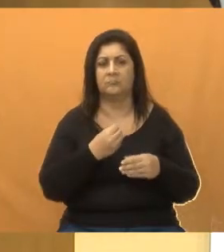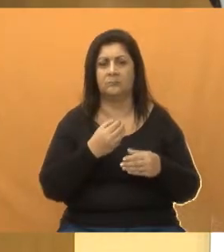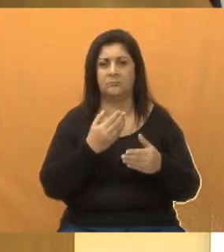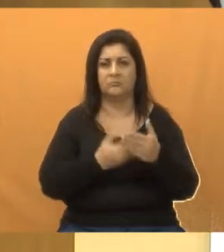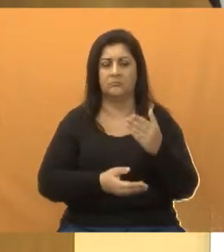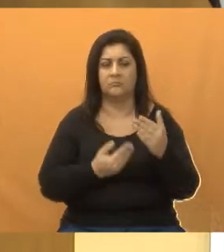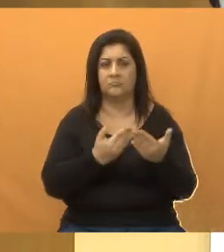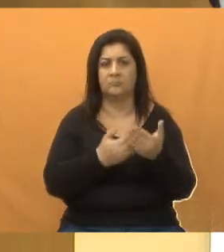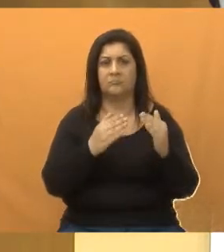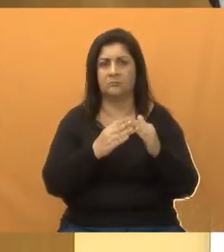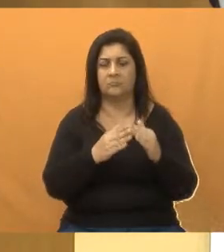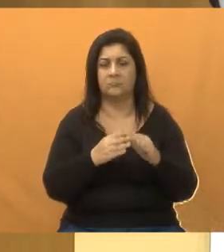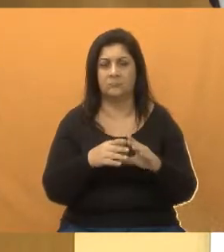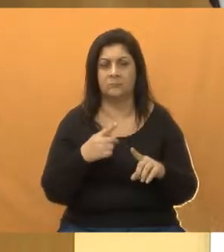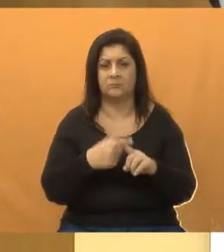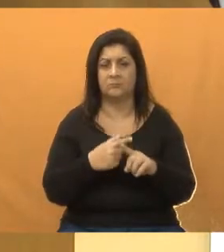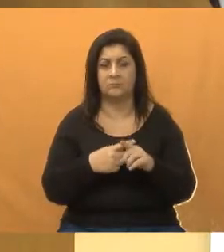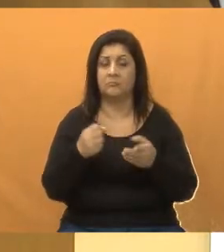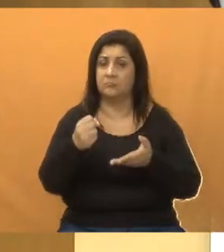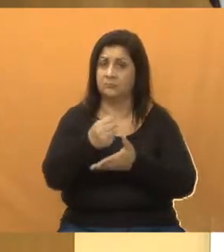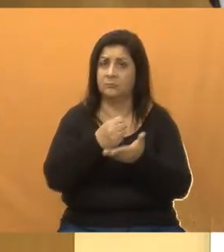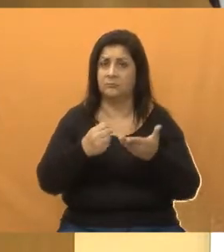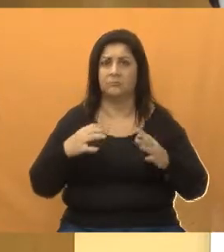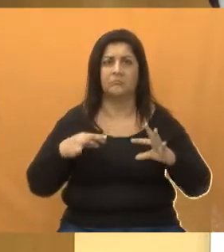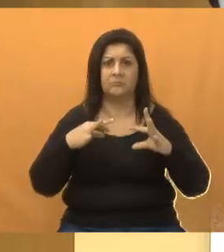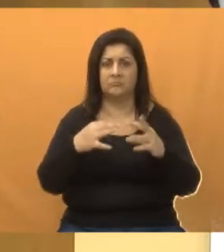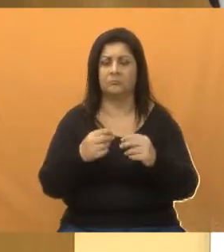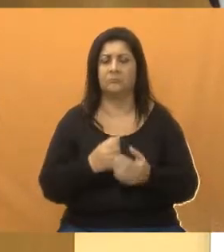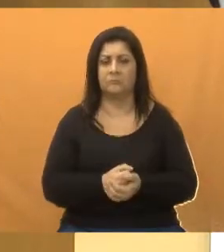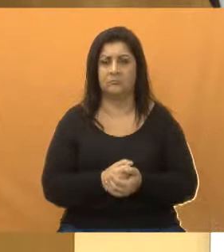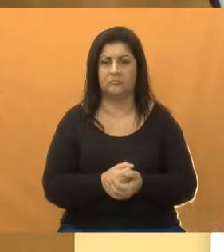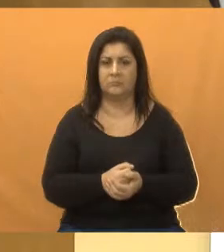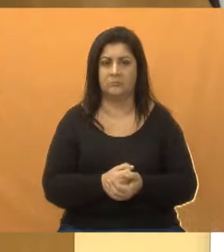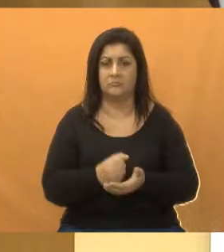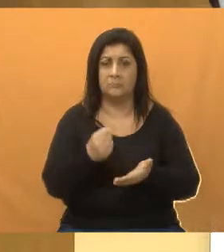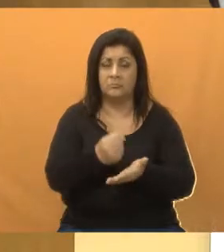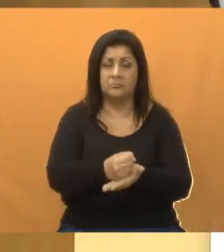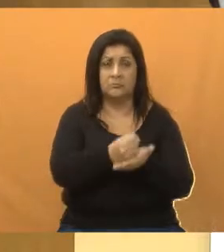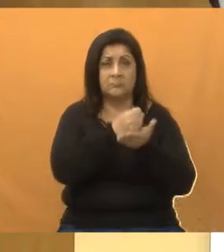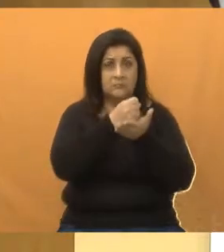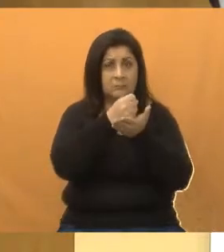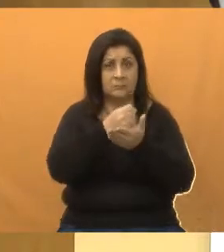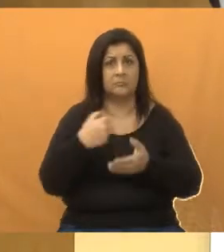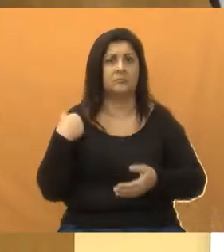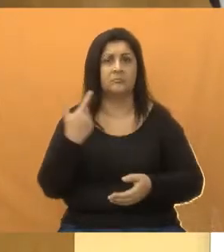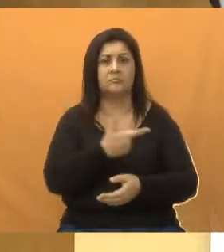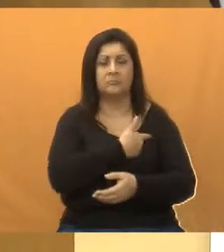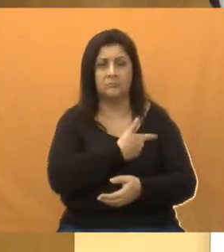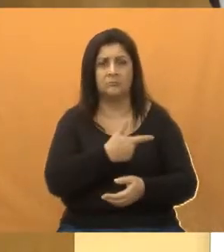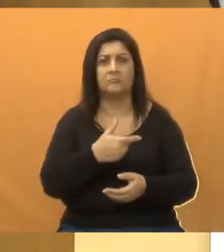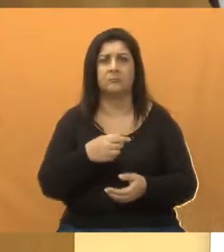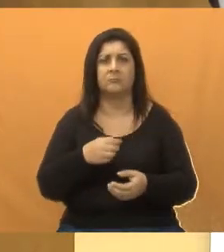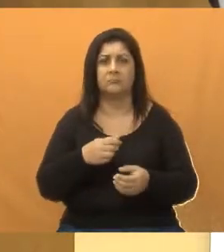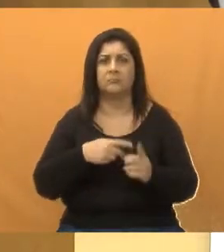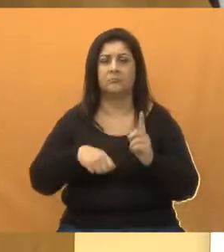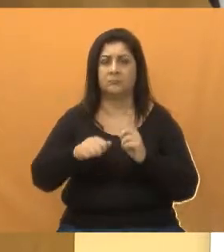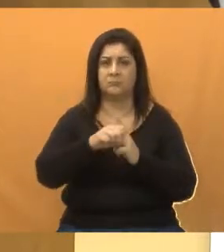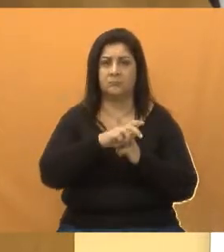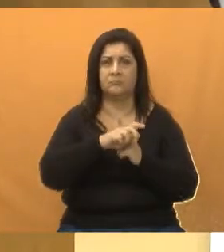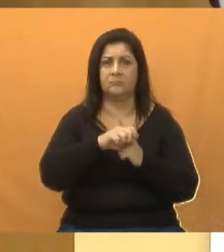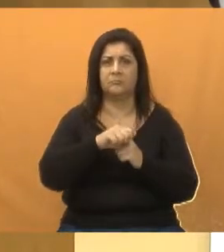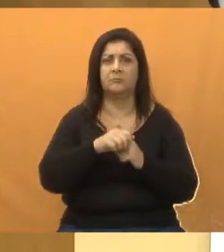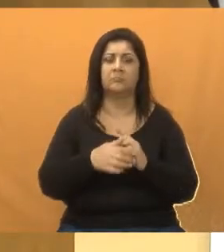as escolas, as creches, a EMF, é a base de tudo, é a sustentação da nossa sociedade, que você começa a ter o